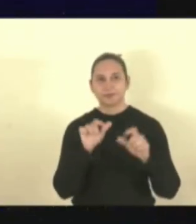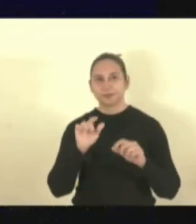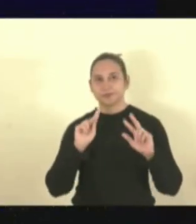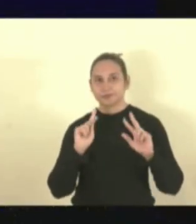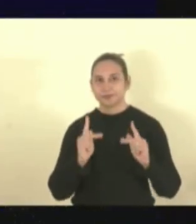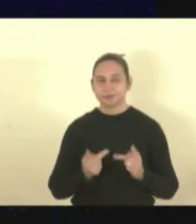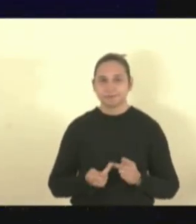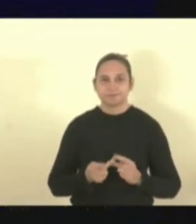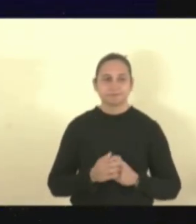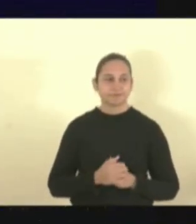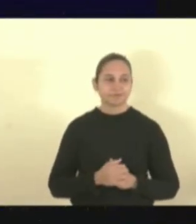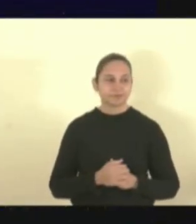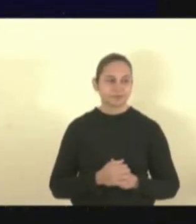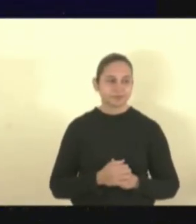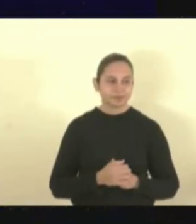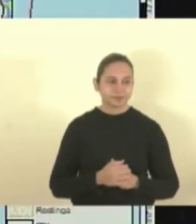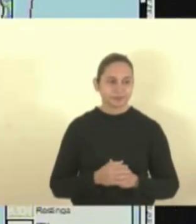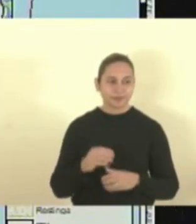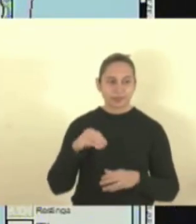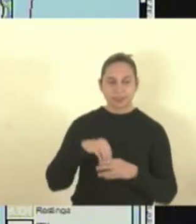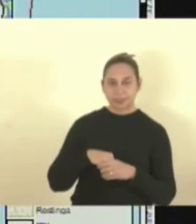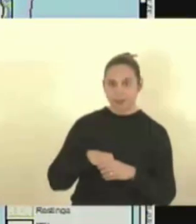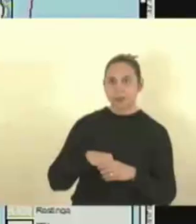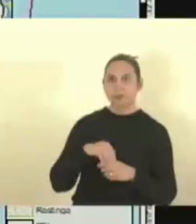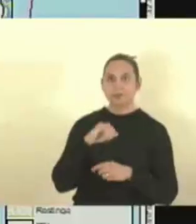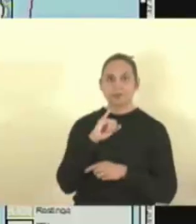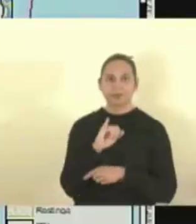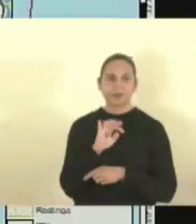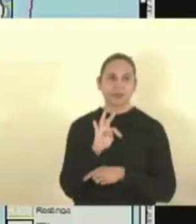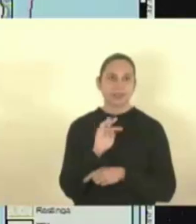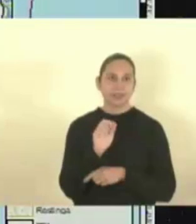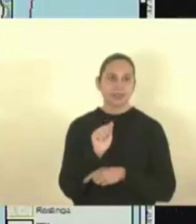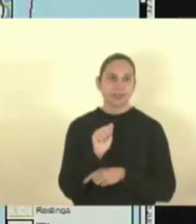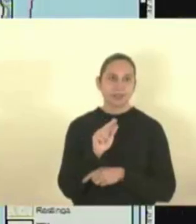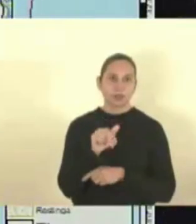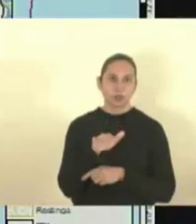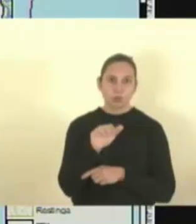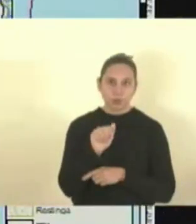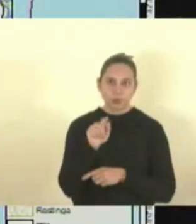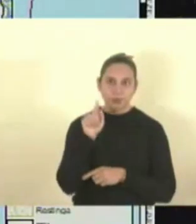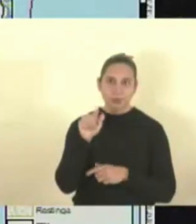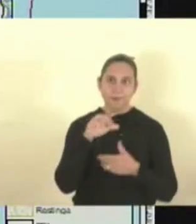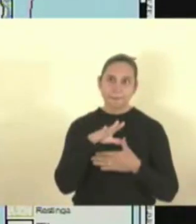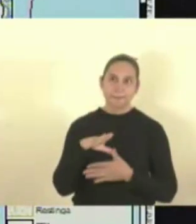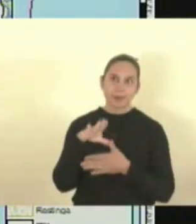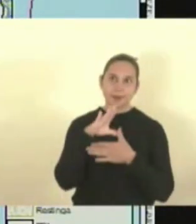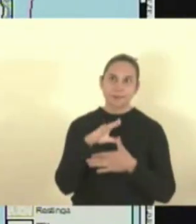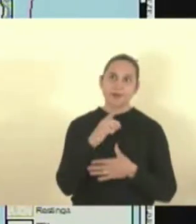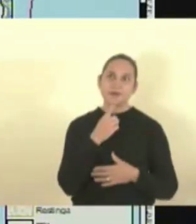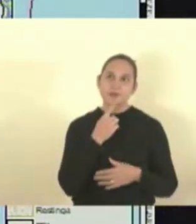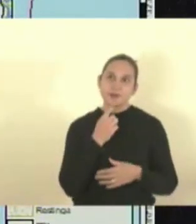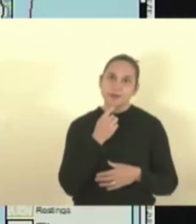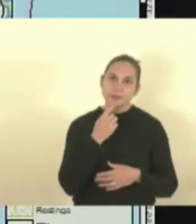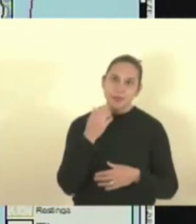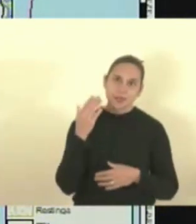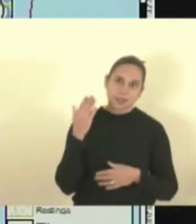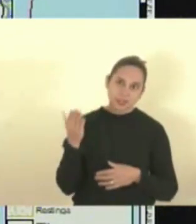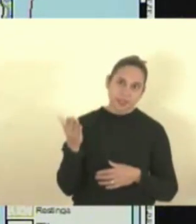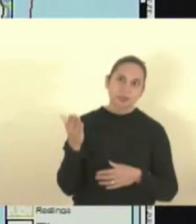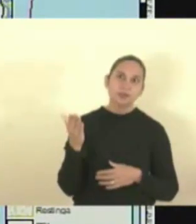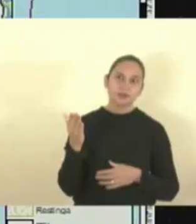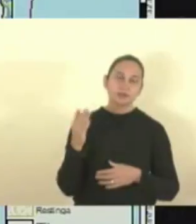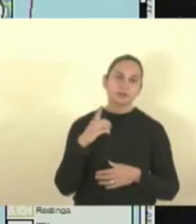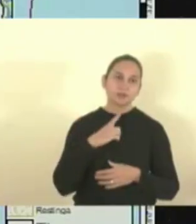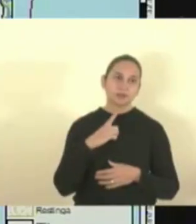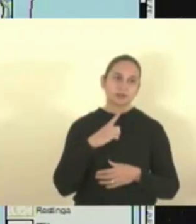Bom, do Parque Estadual de Itaúnas, eu trouxe um primeiro mapinha aqui, em vermelho é a zona de amortecimento